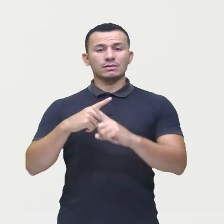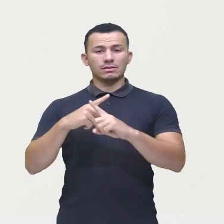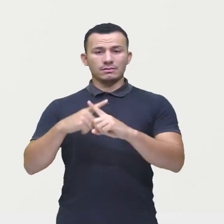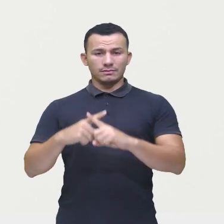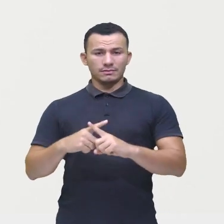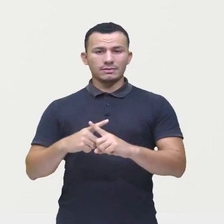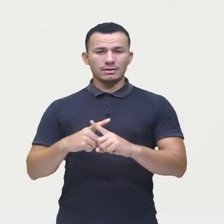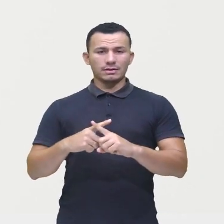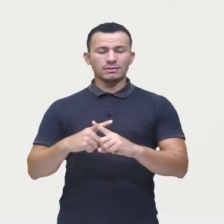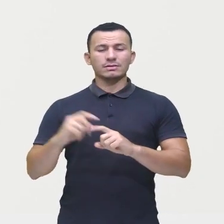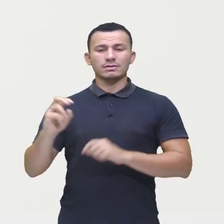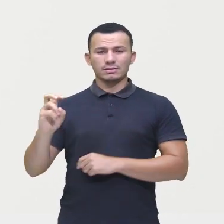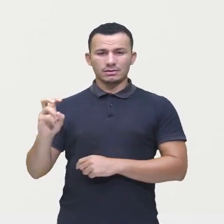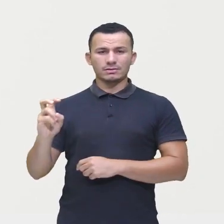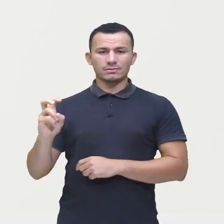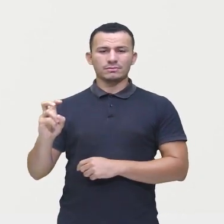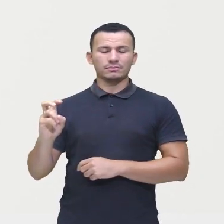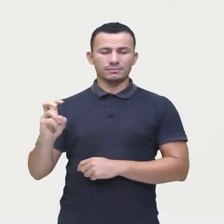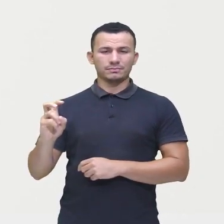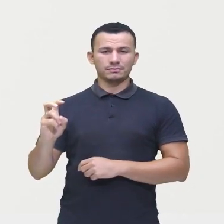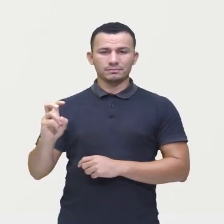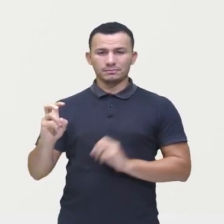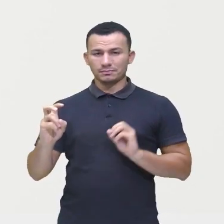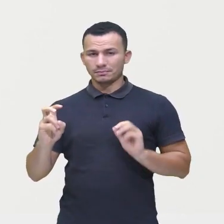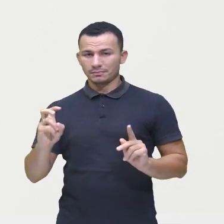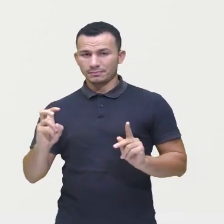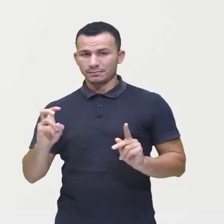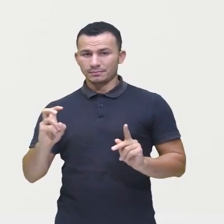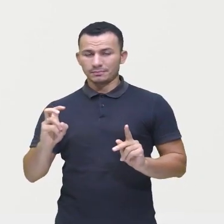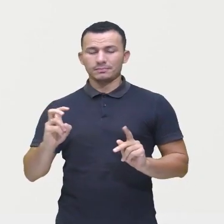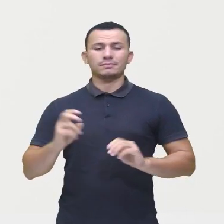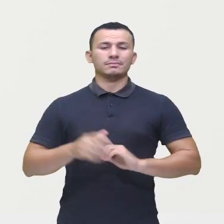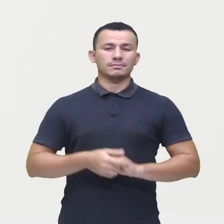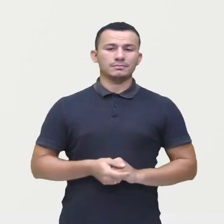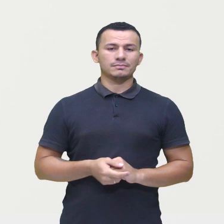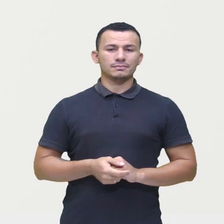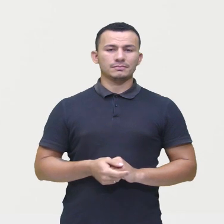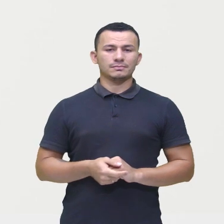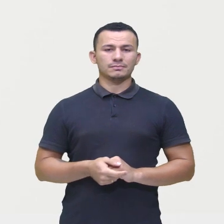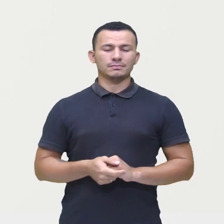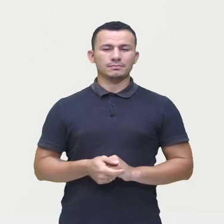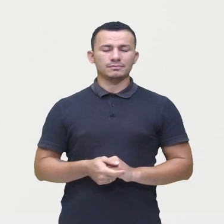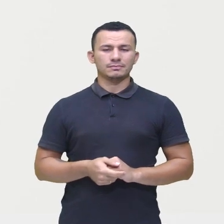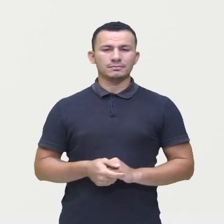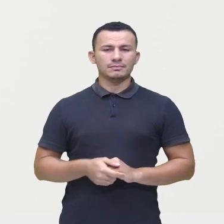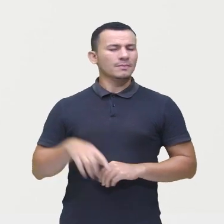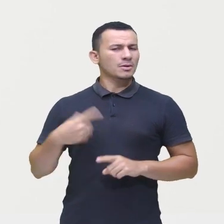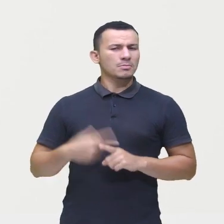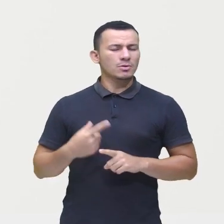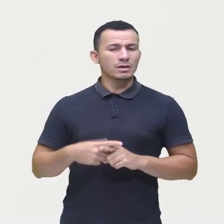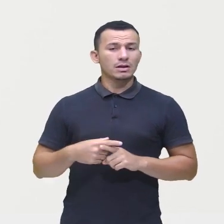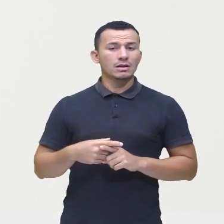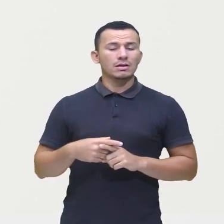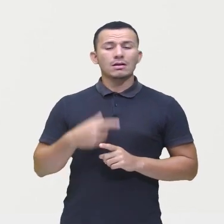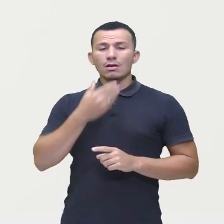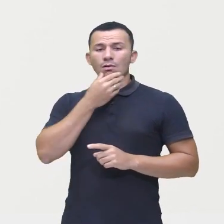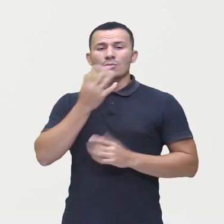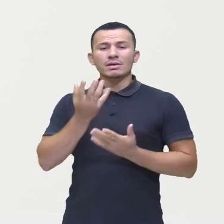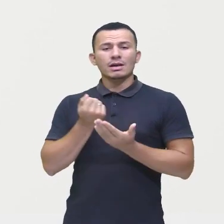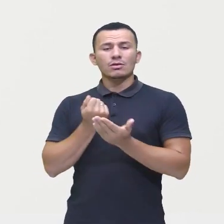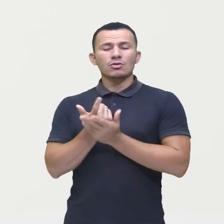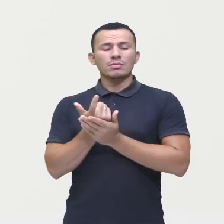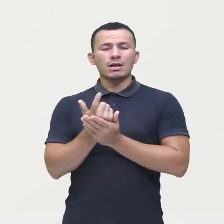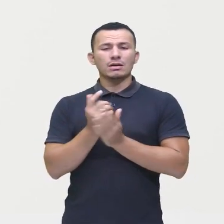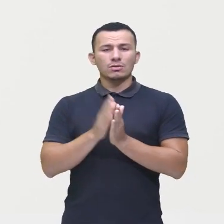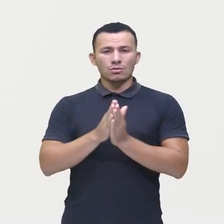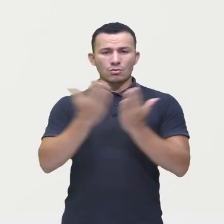vezes 5. Tudo bem? Ok? Porque, olha aí, o João deseja completar o seu álbum. Se